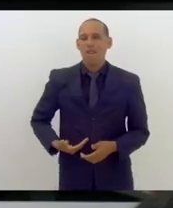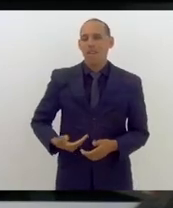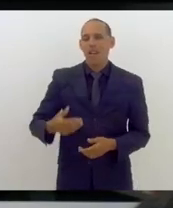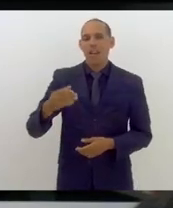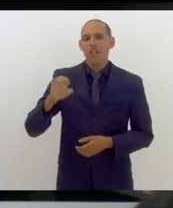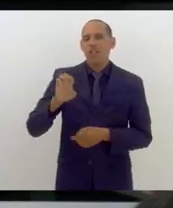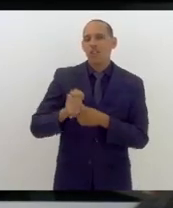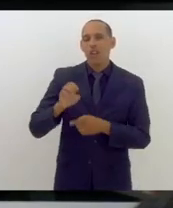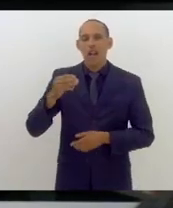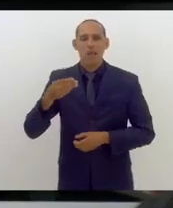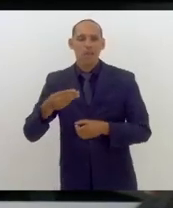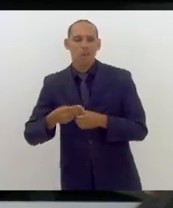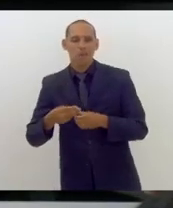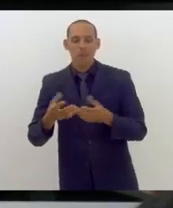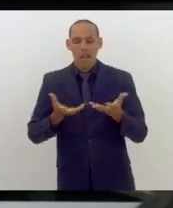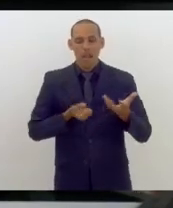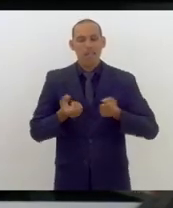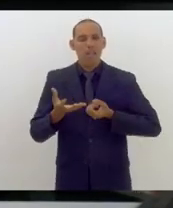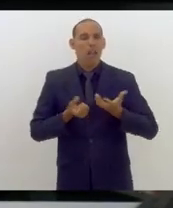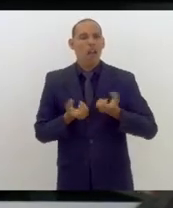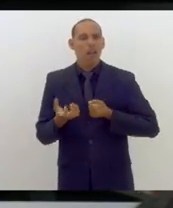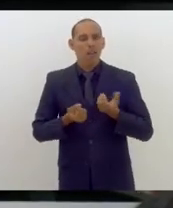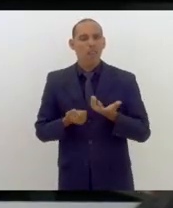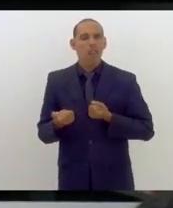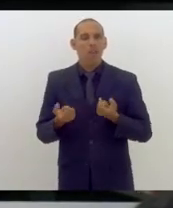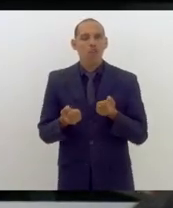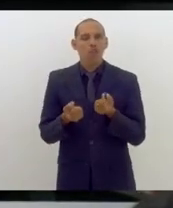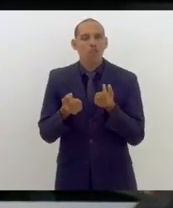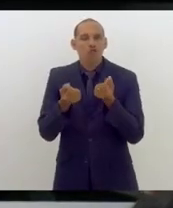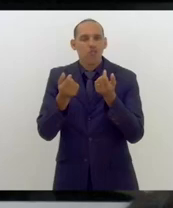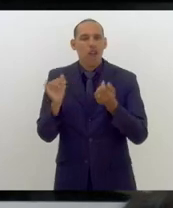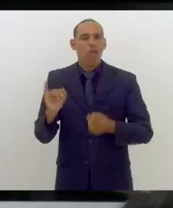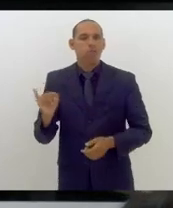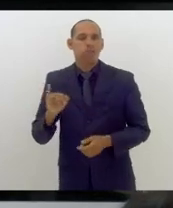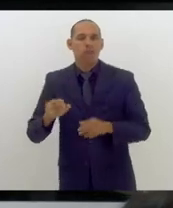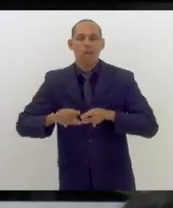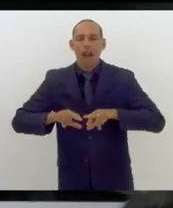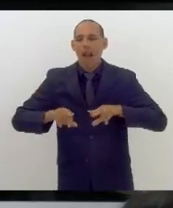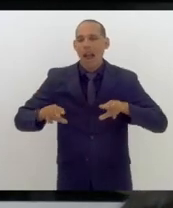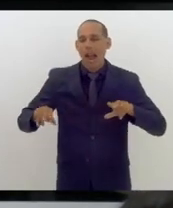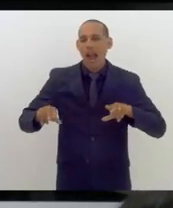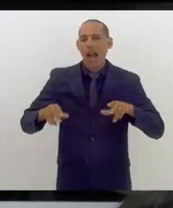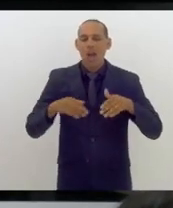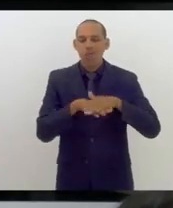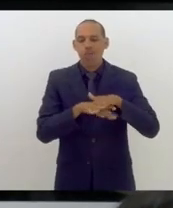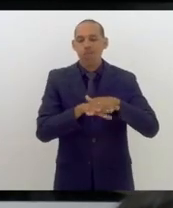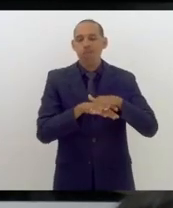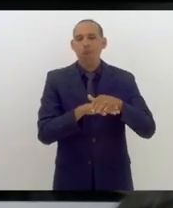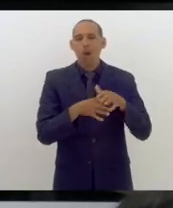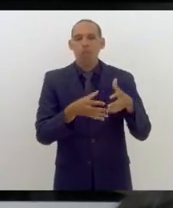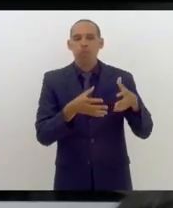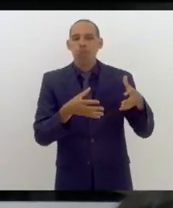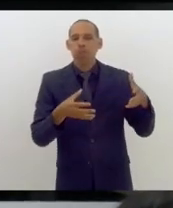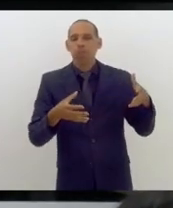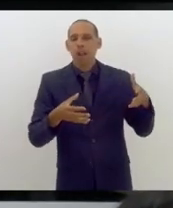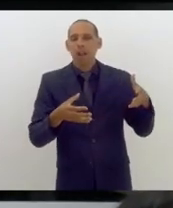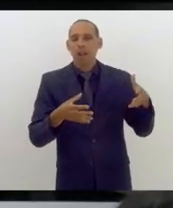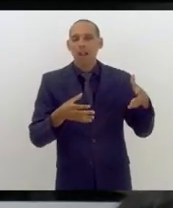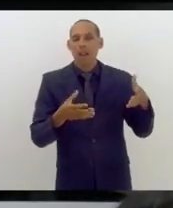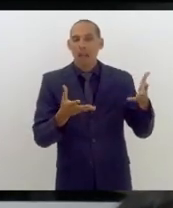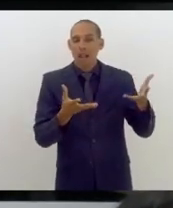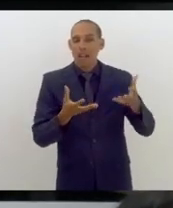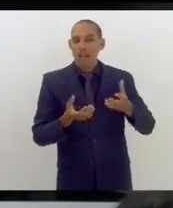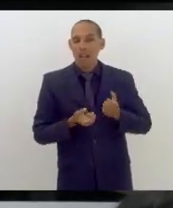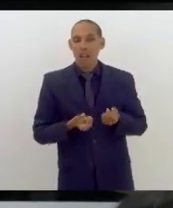recebem os impostos os royalth e os tributos engordam os cofres públicos e recebem toda